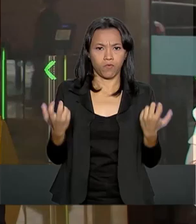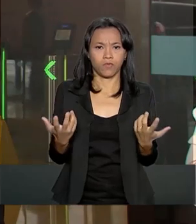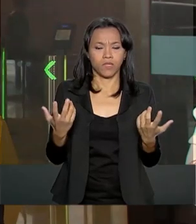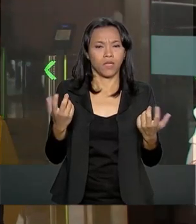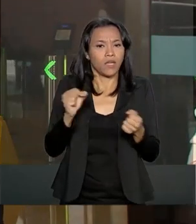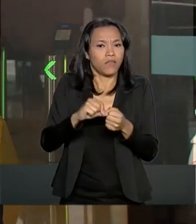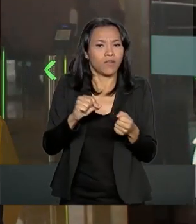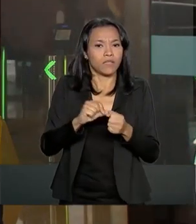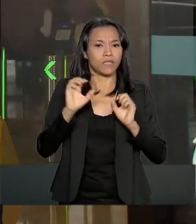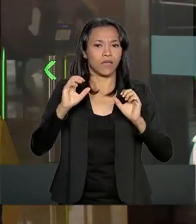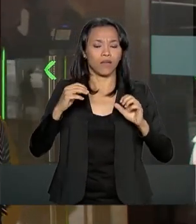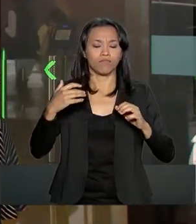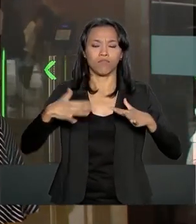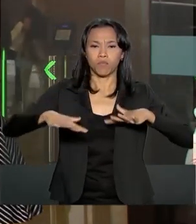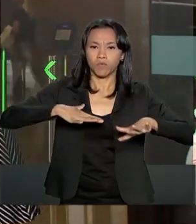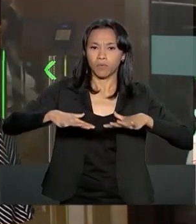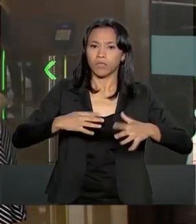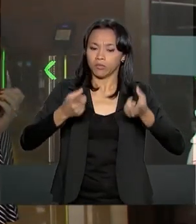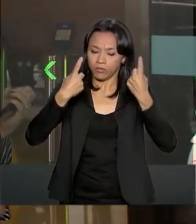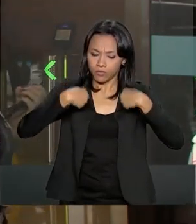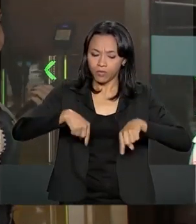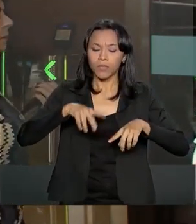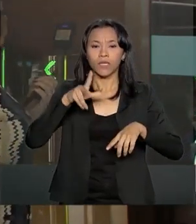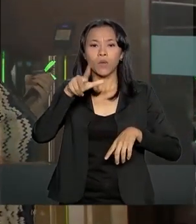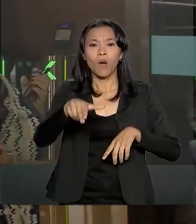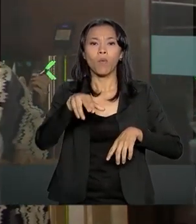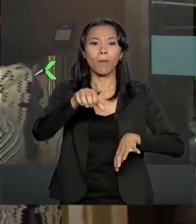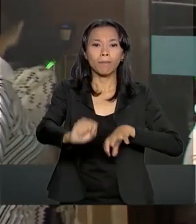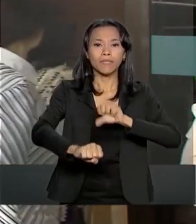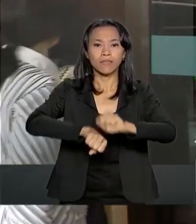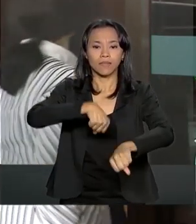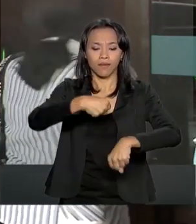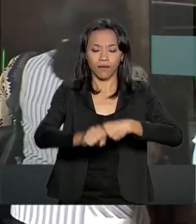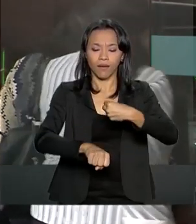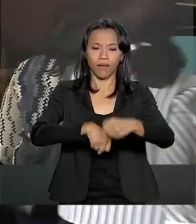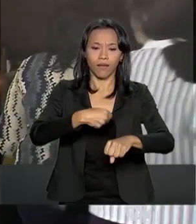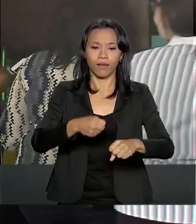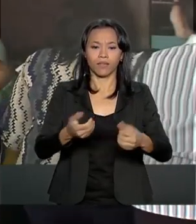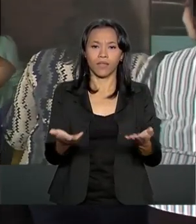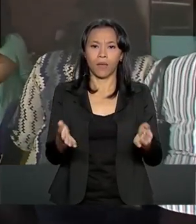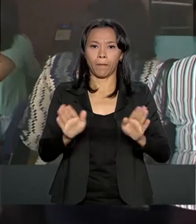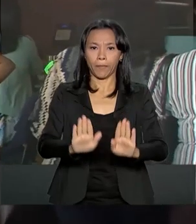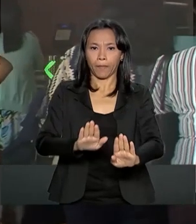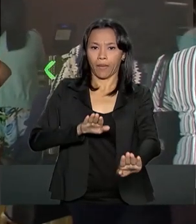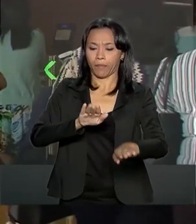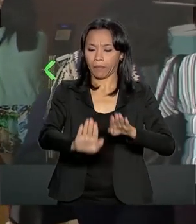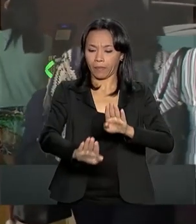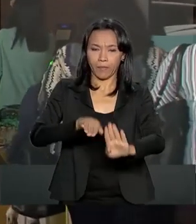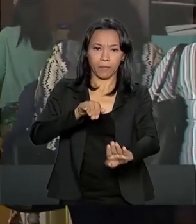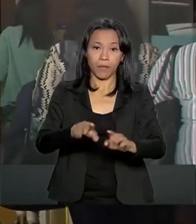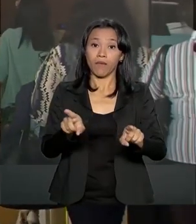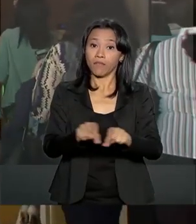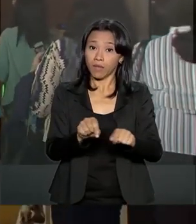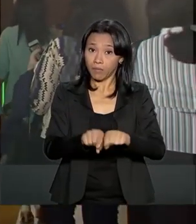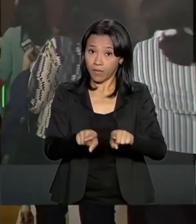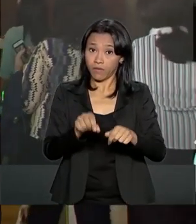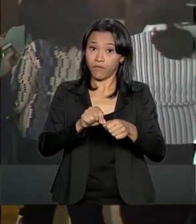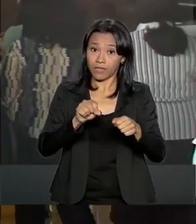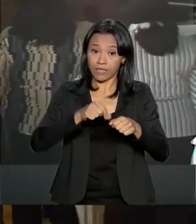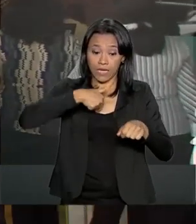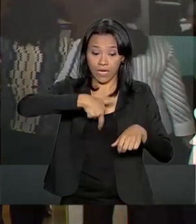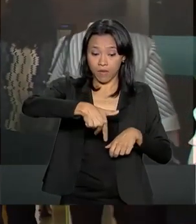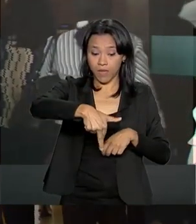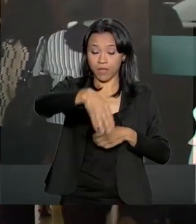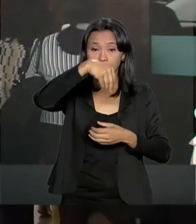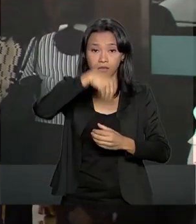fazia exercícios em uma espécie de bicicleta ergométrica que era acoplada aos pés da cama, fazia também caminhadas no